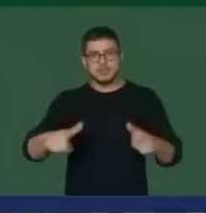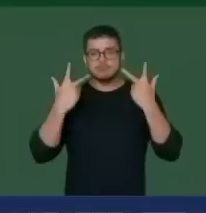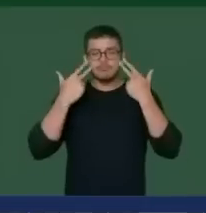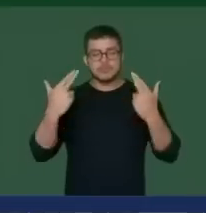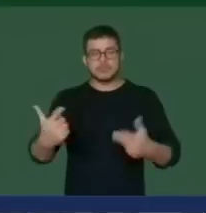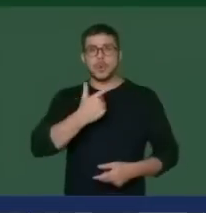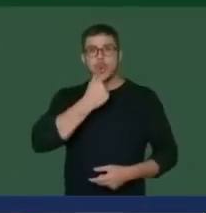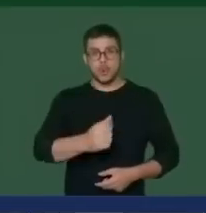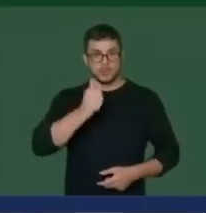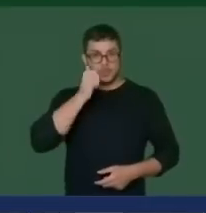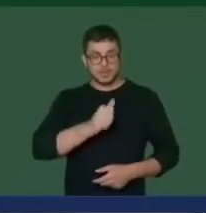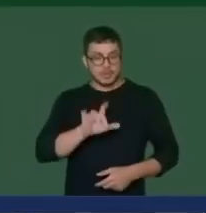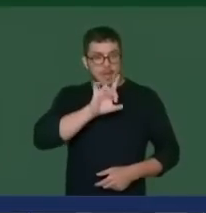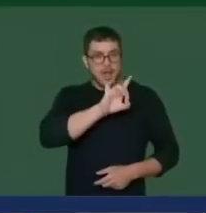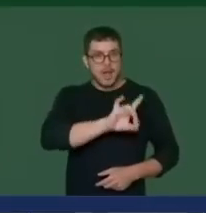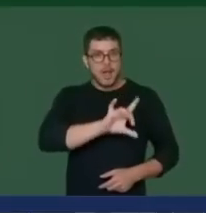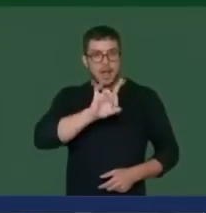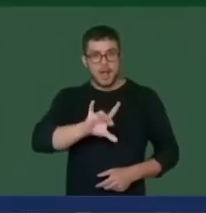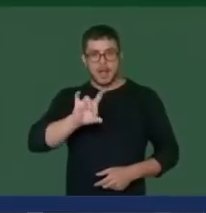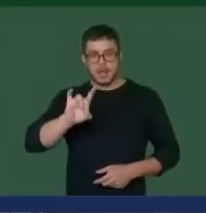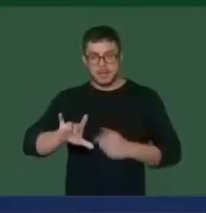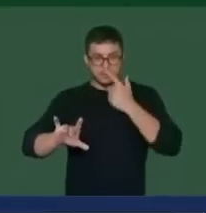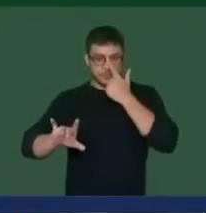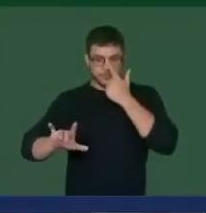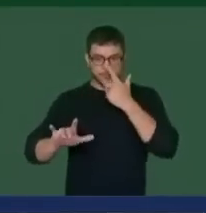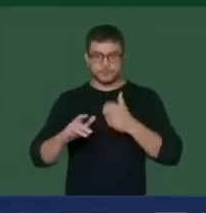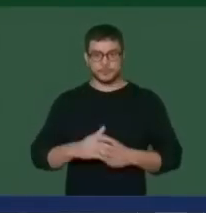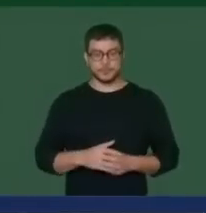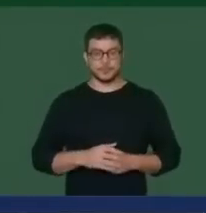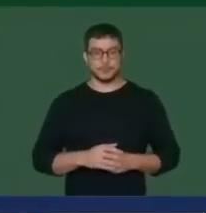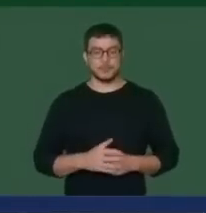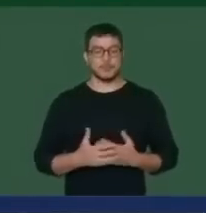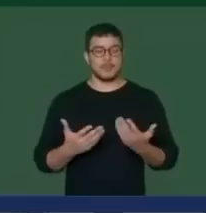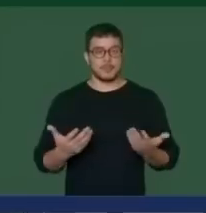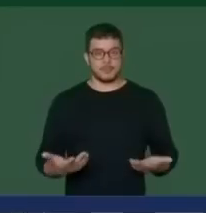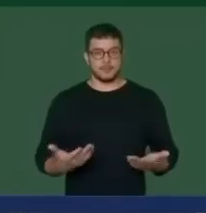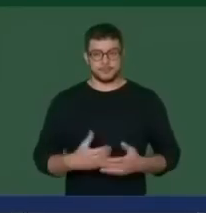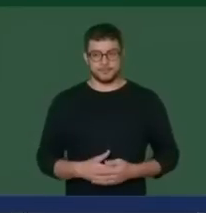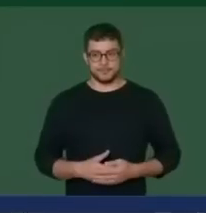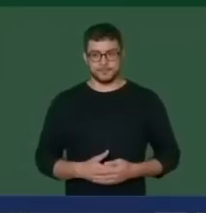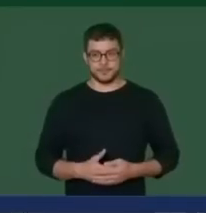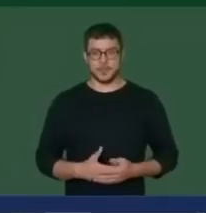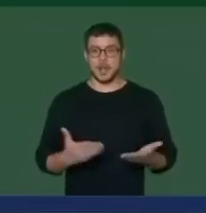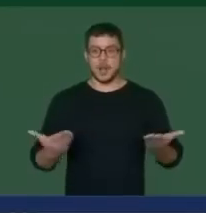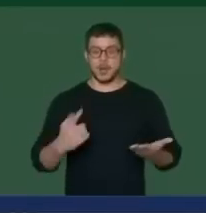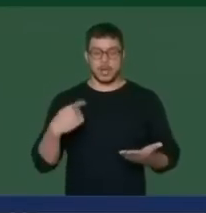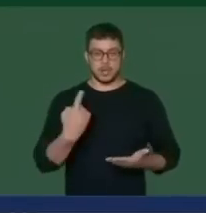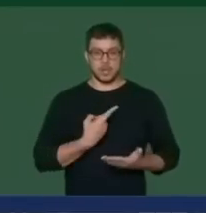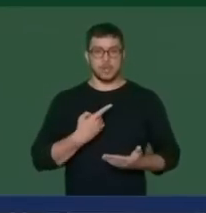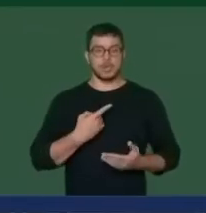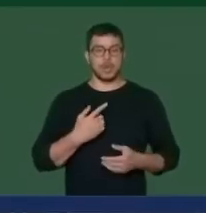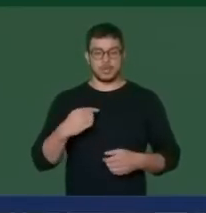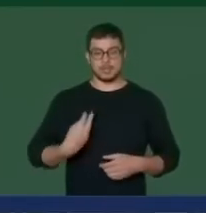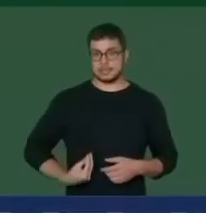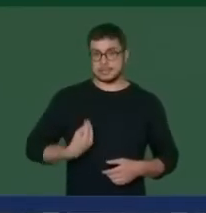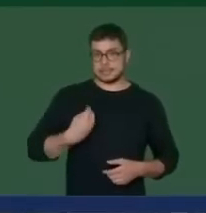nós, como cada um de nós. E o que nos faz ocupar este espaço de decisão é a força dos